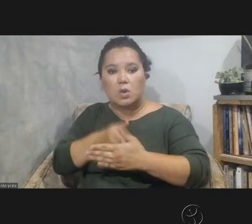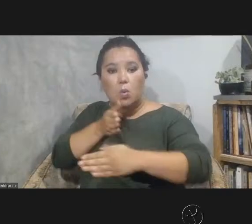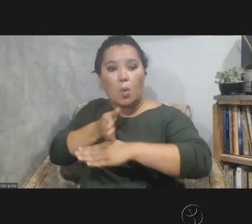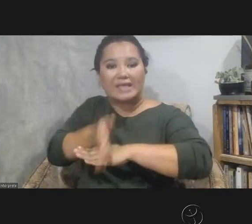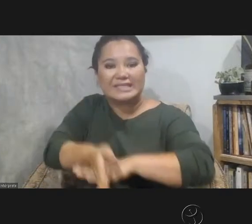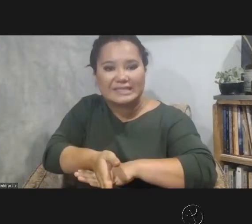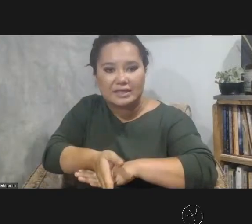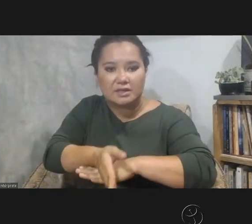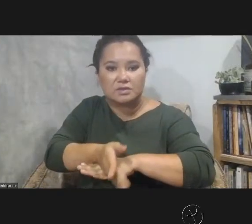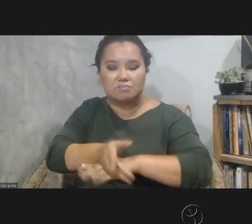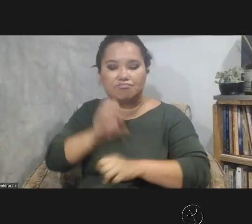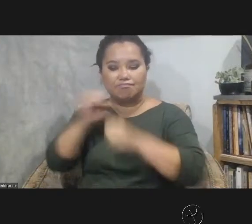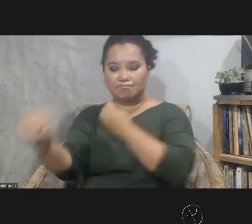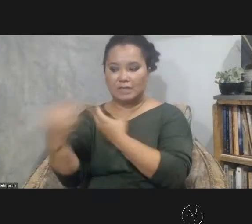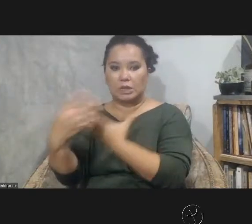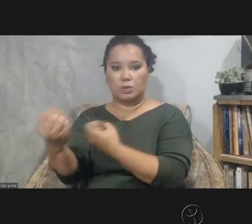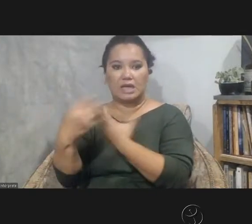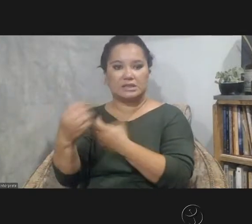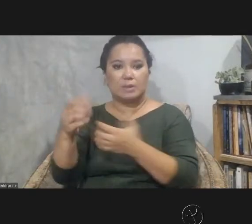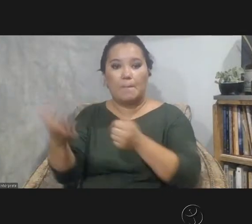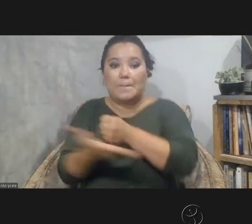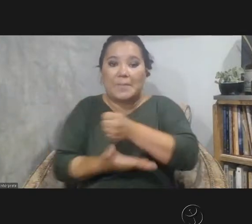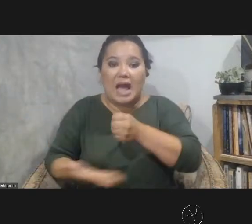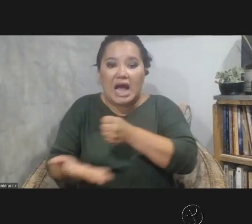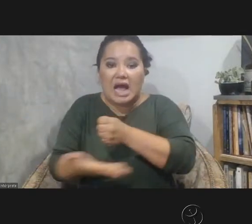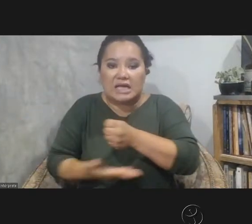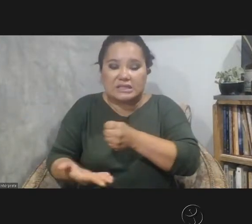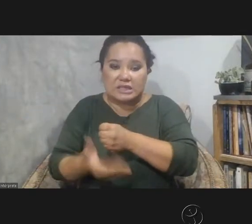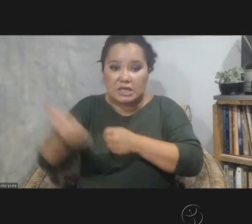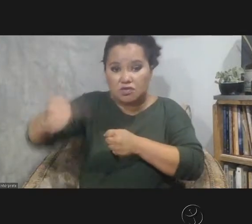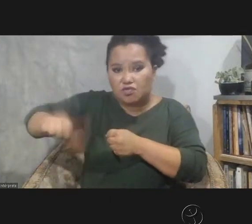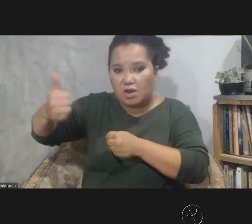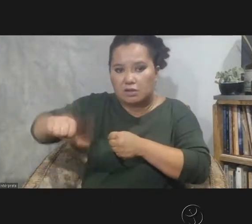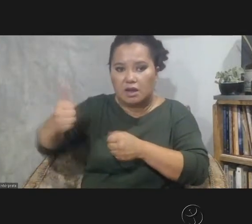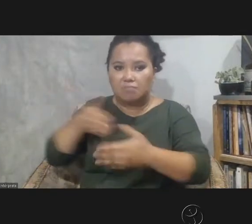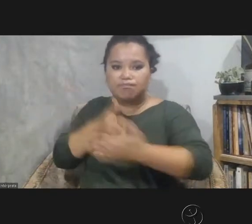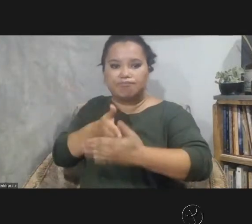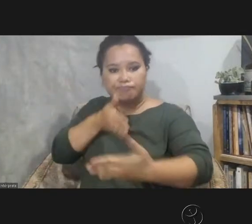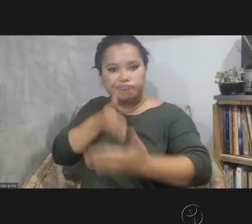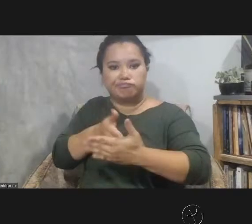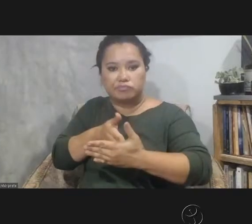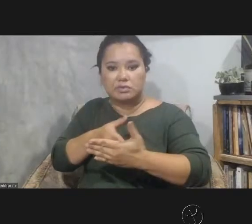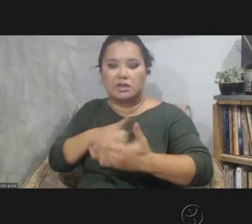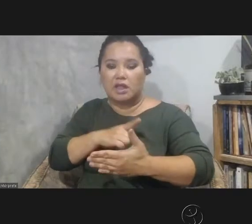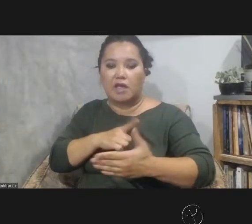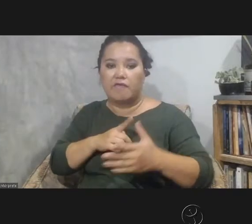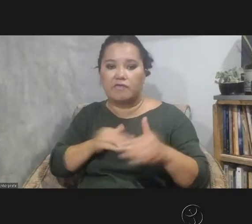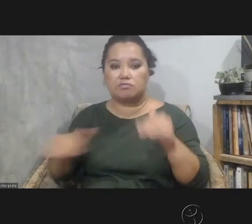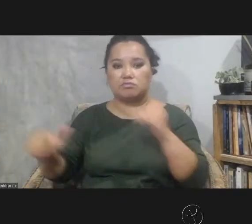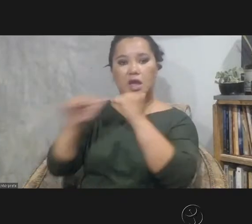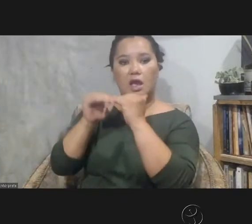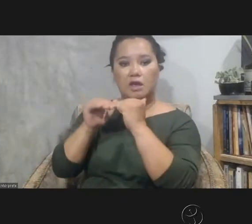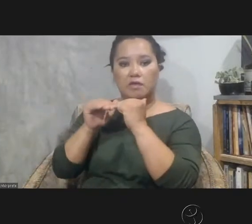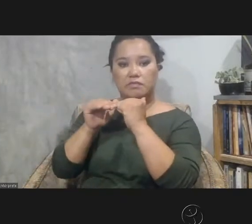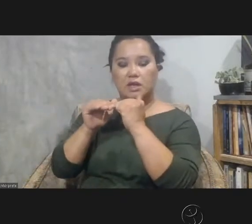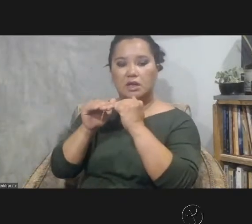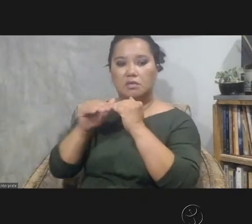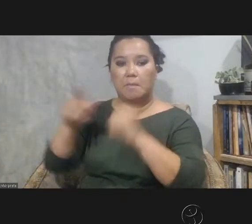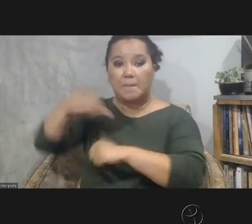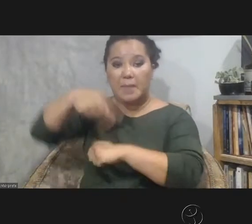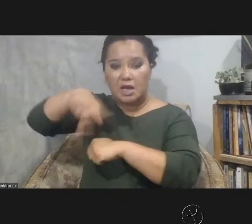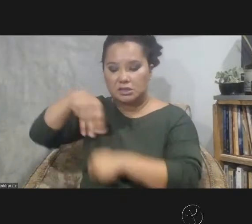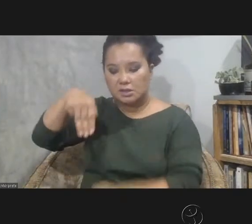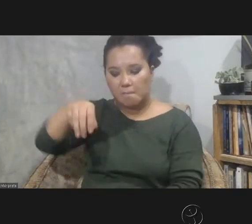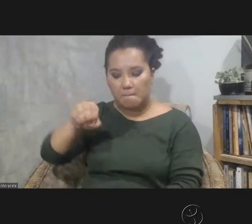crianças, o acesso seria equivalente ao da Mongólia e do Uzbequistão. Esses números